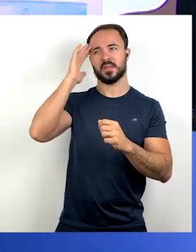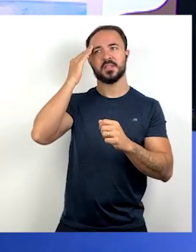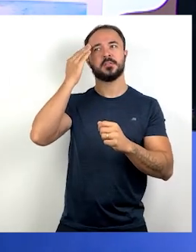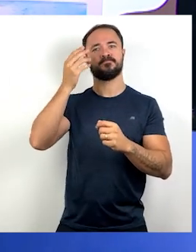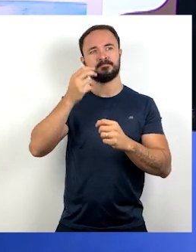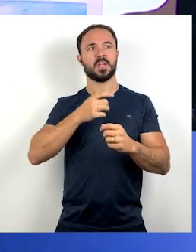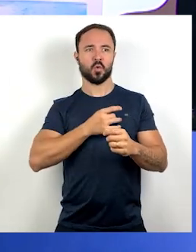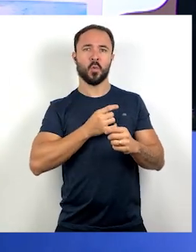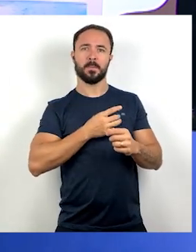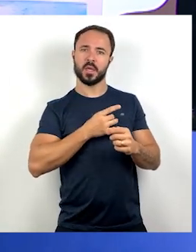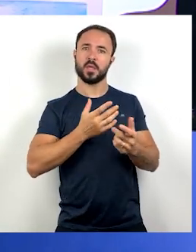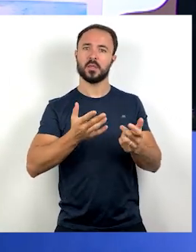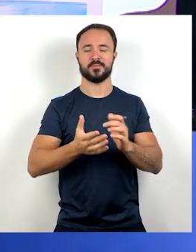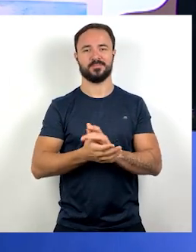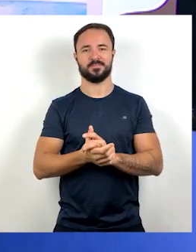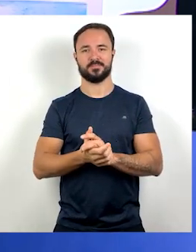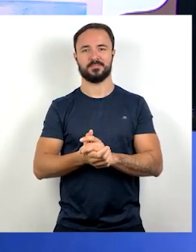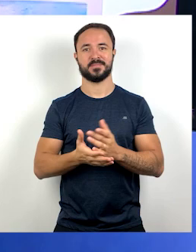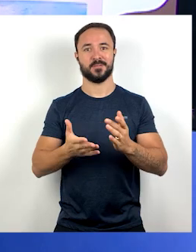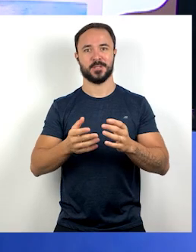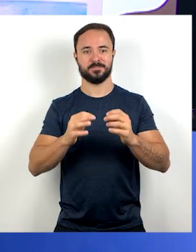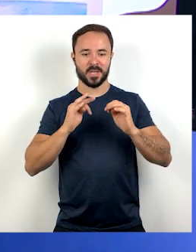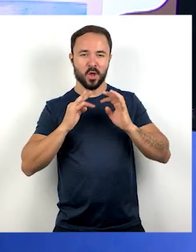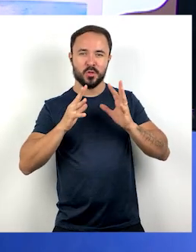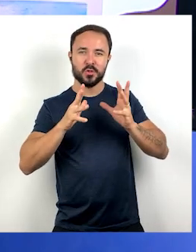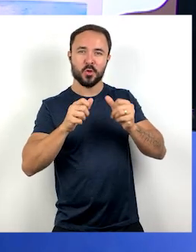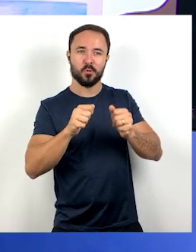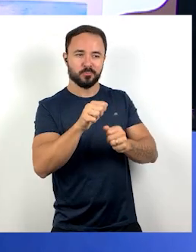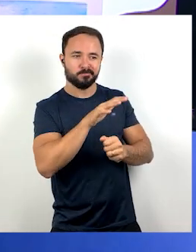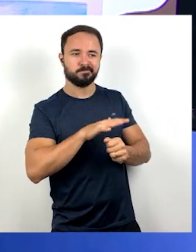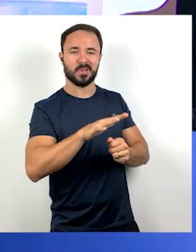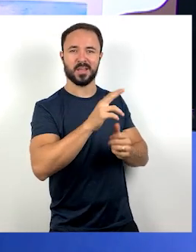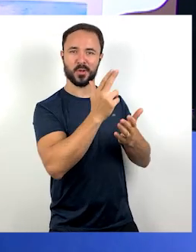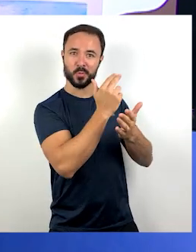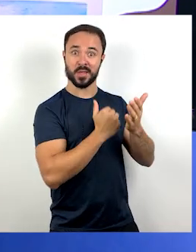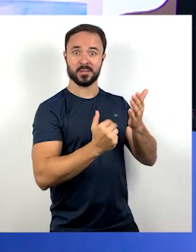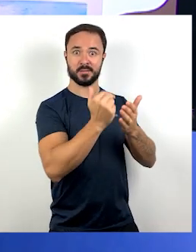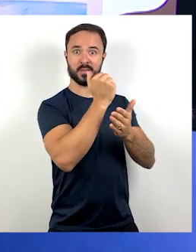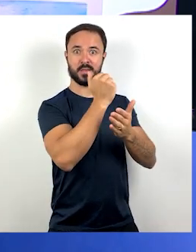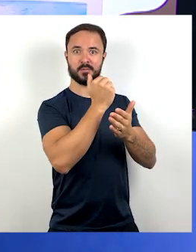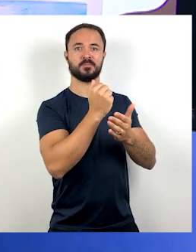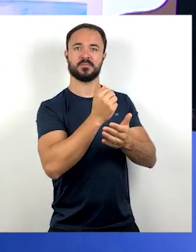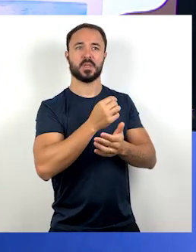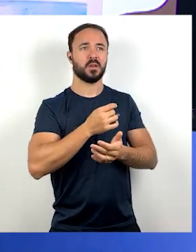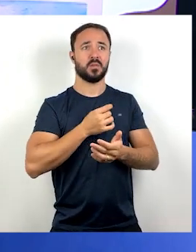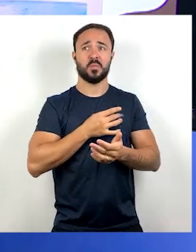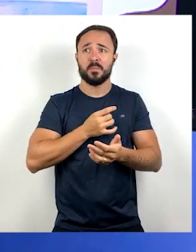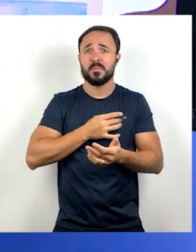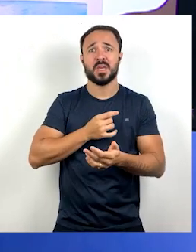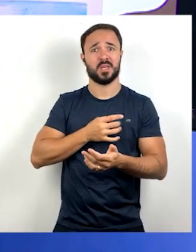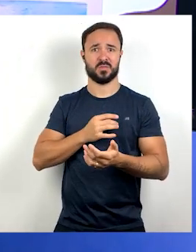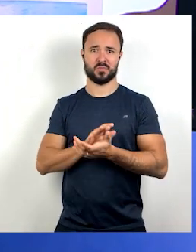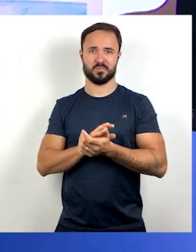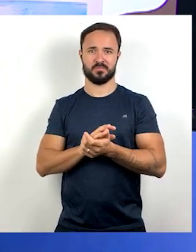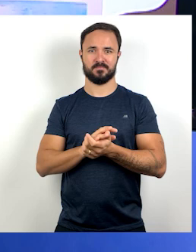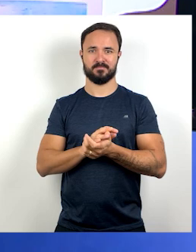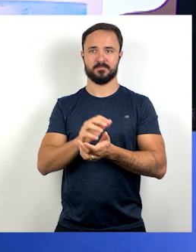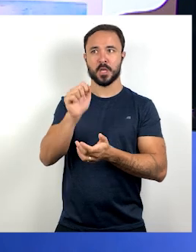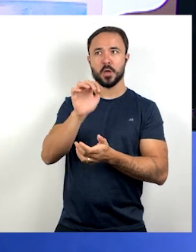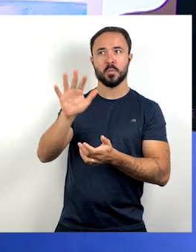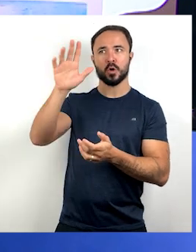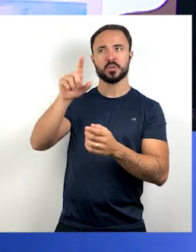o que está acontecendo? Olha aqui embaixo todos eles estão medrosos, assustados, e lá em cima tem